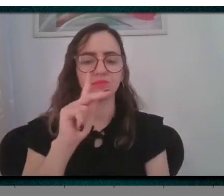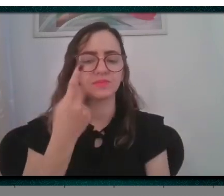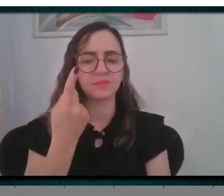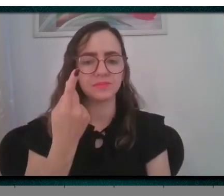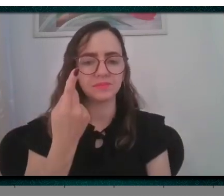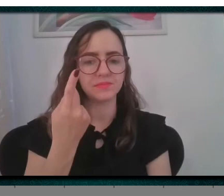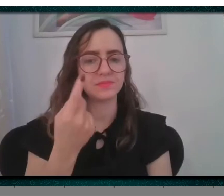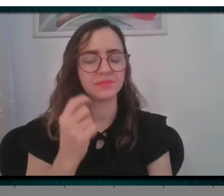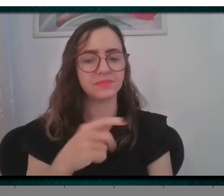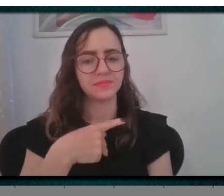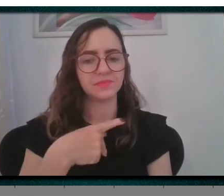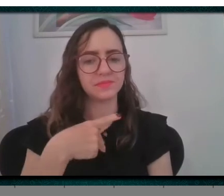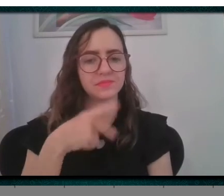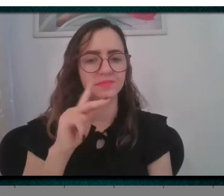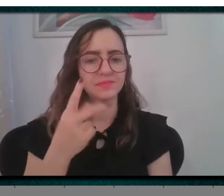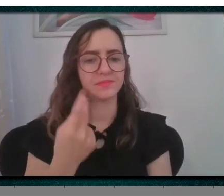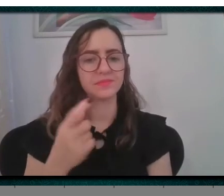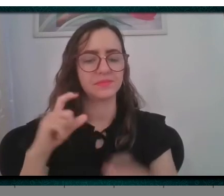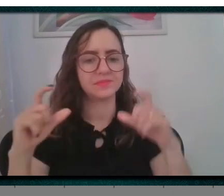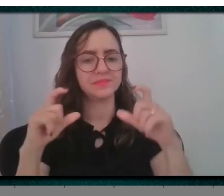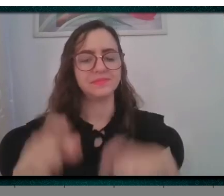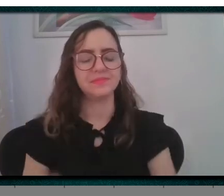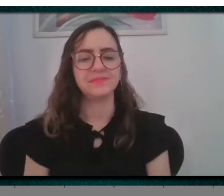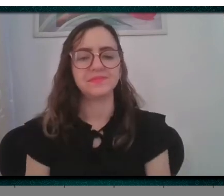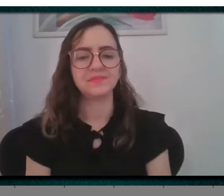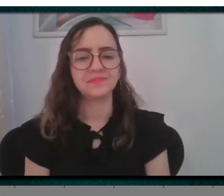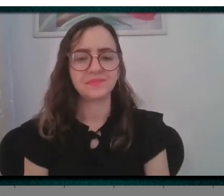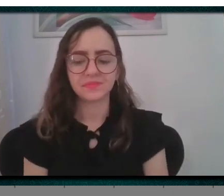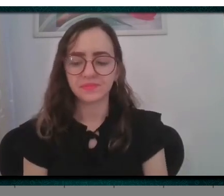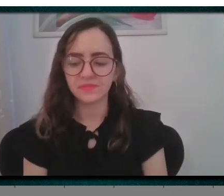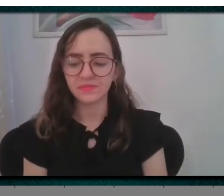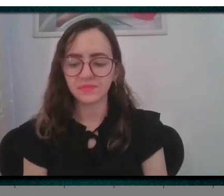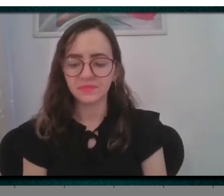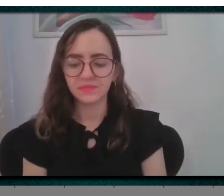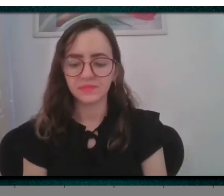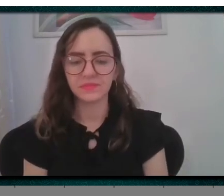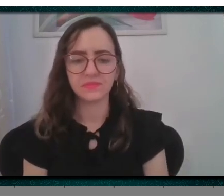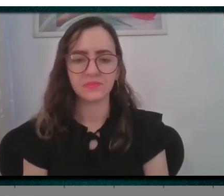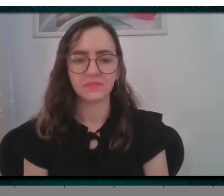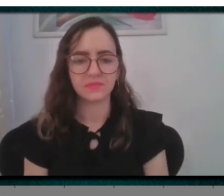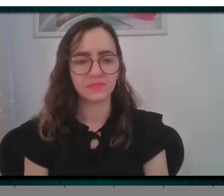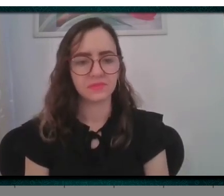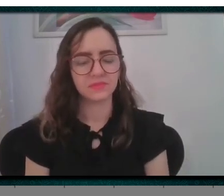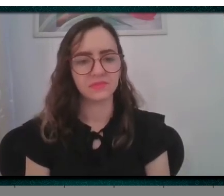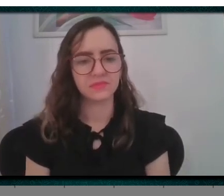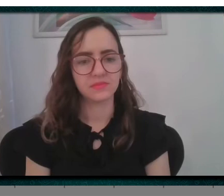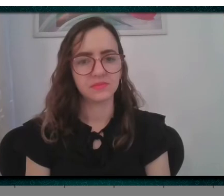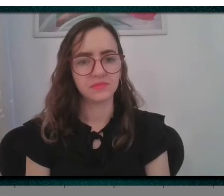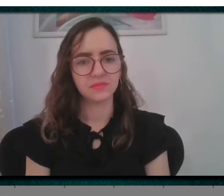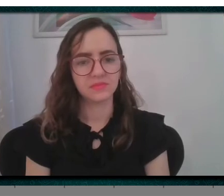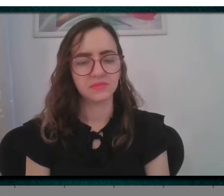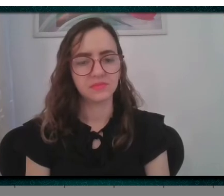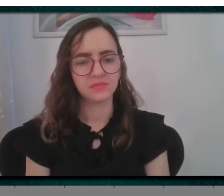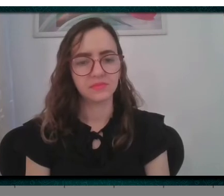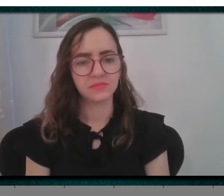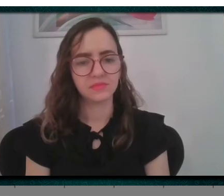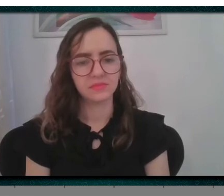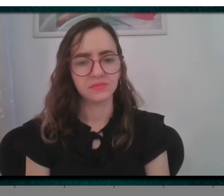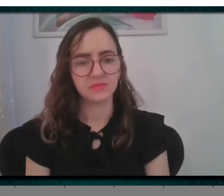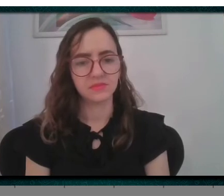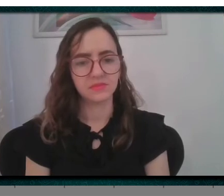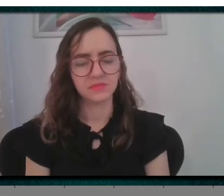fórmula, gente, é essa aqui, ó. O pH nada mais é do que, olha aqui que conteúdo estranho, menos